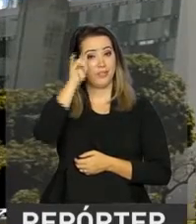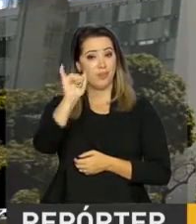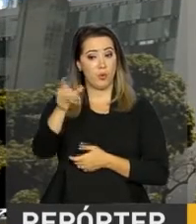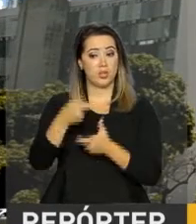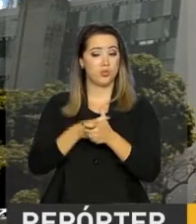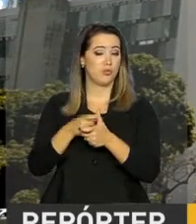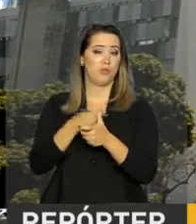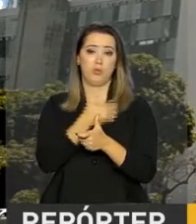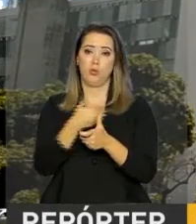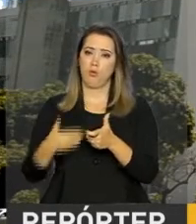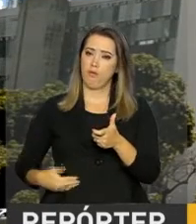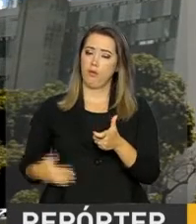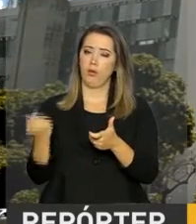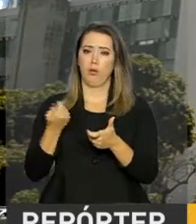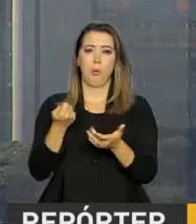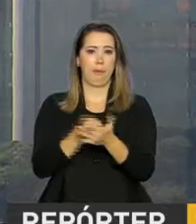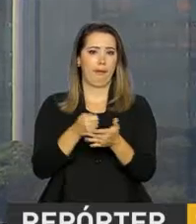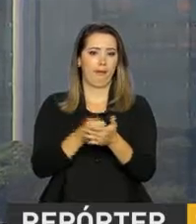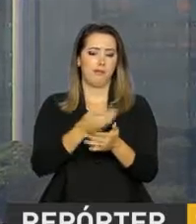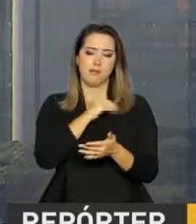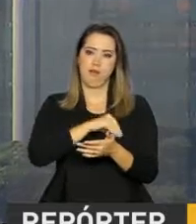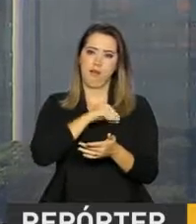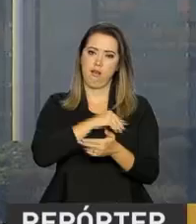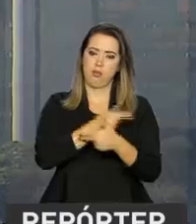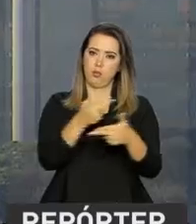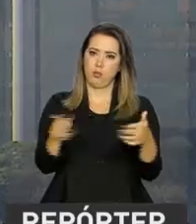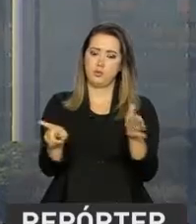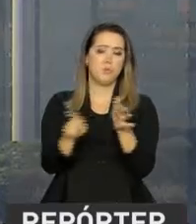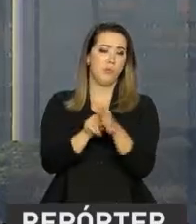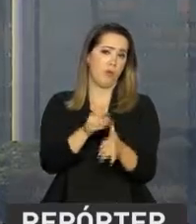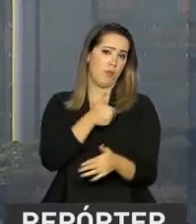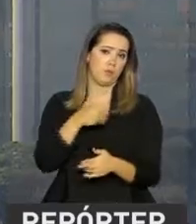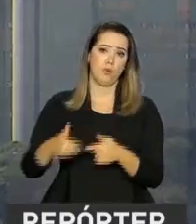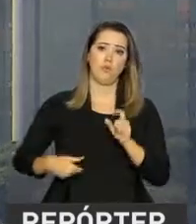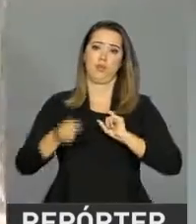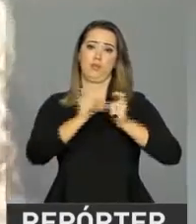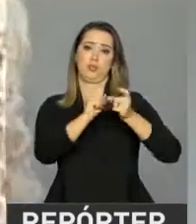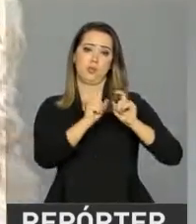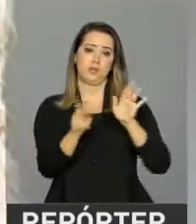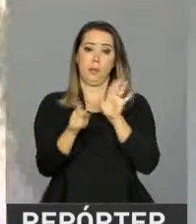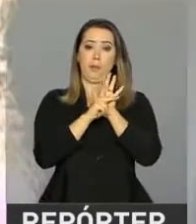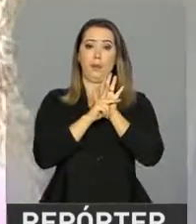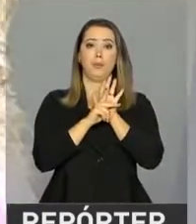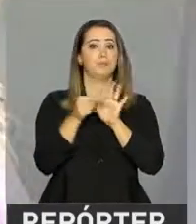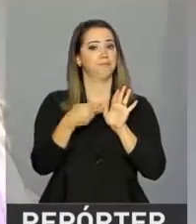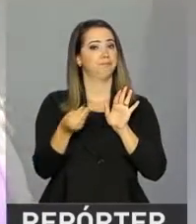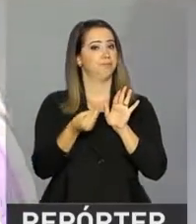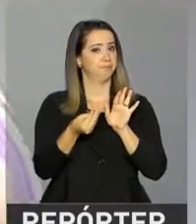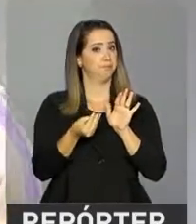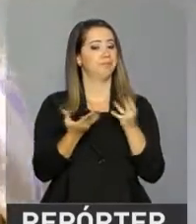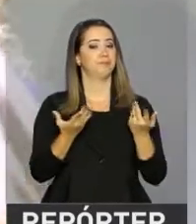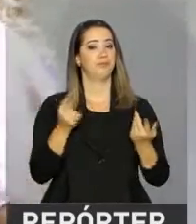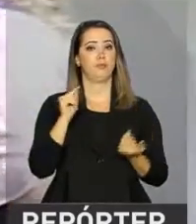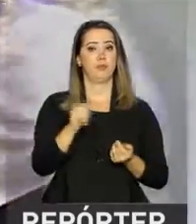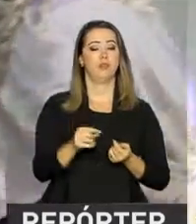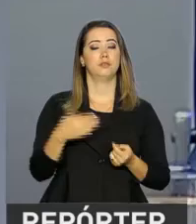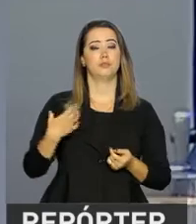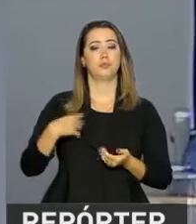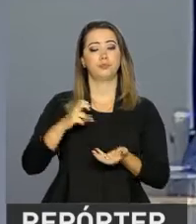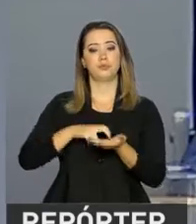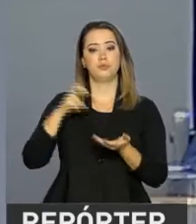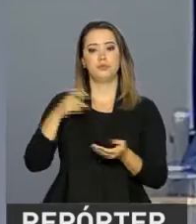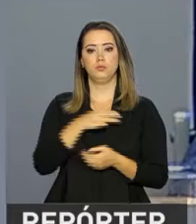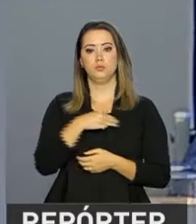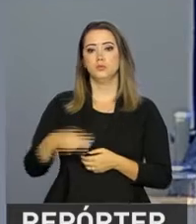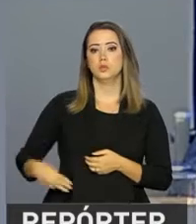correntes como salários e despesas de manutenção da máquina pública nesta segunda feira o ministro da fazenda